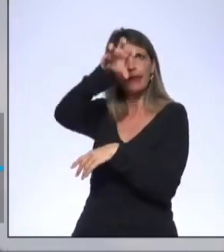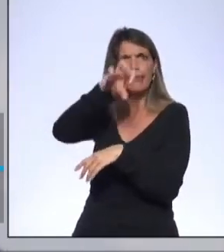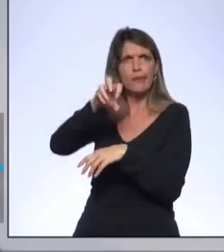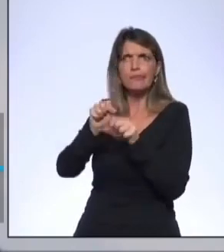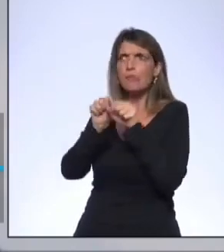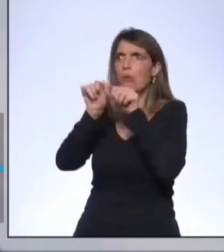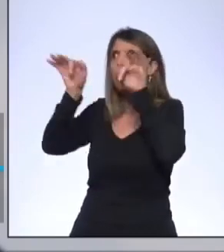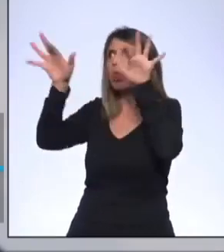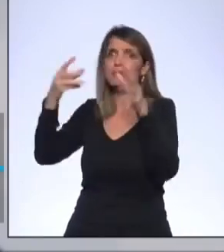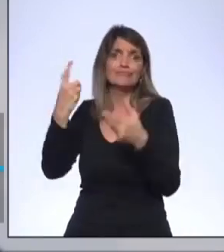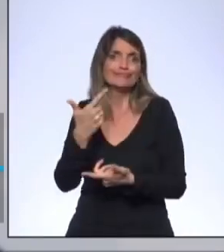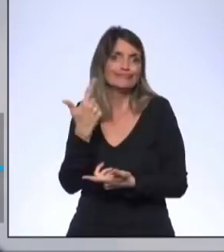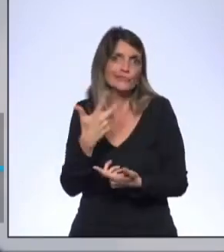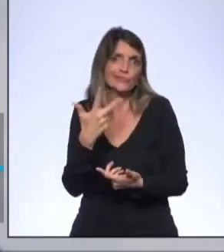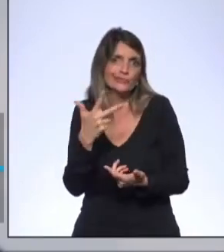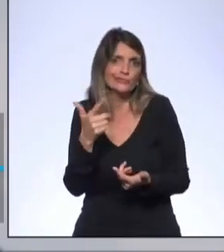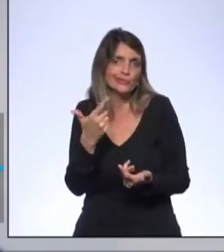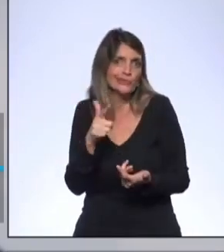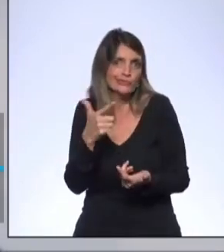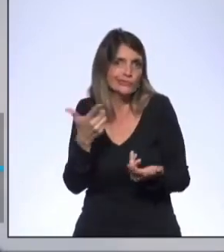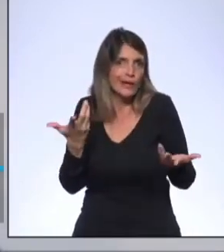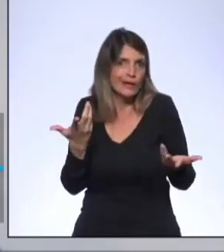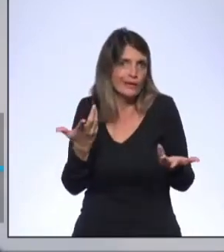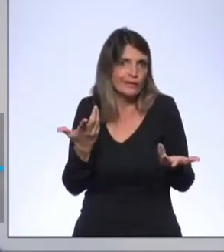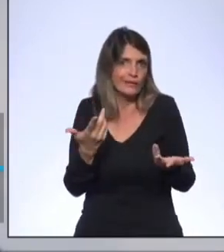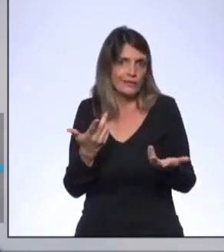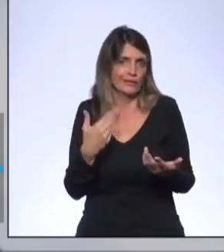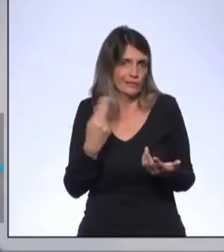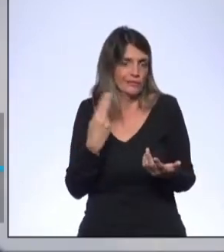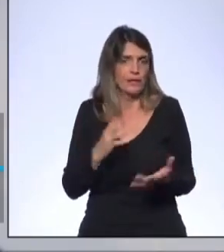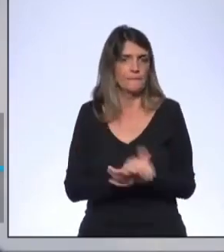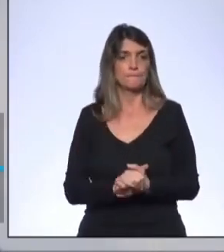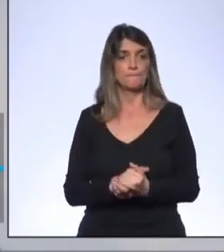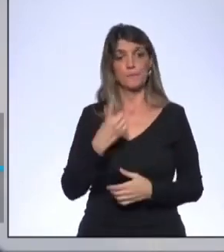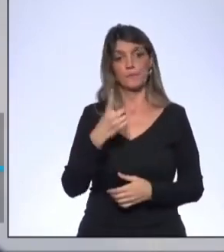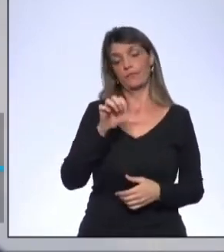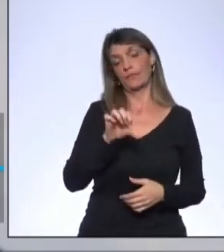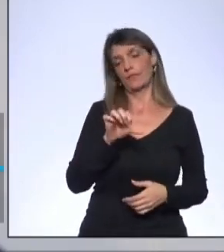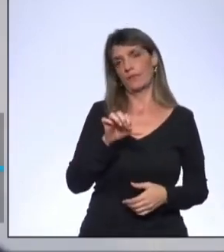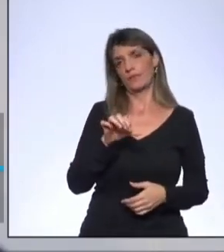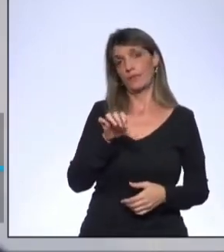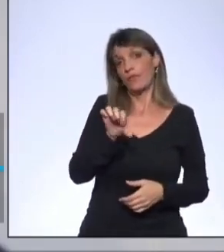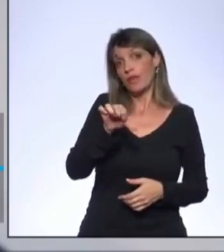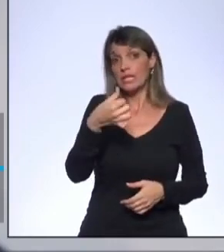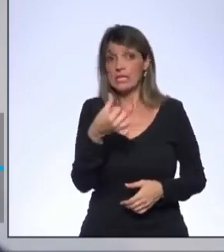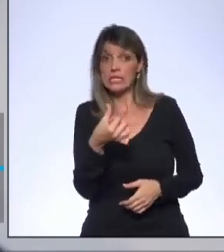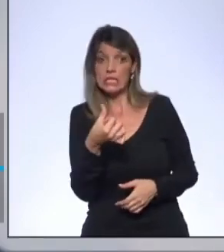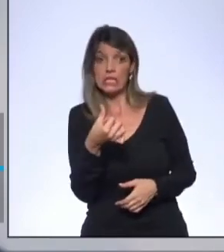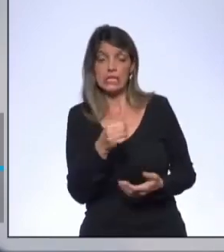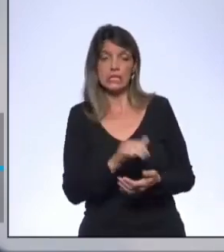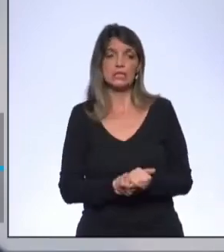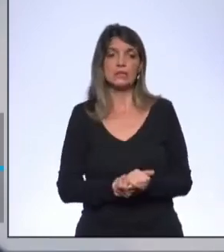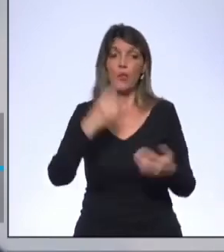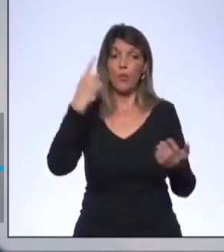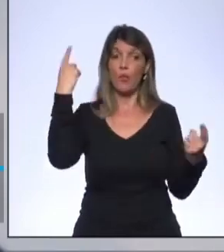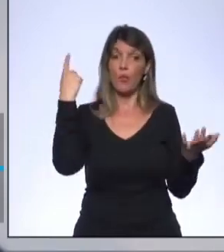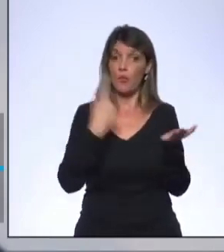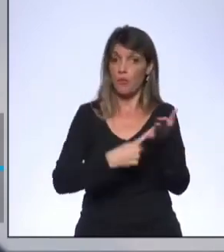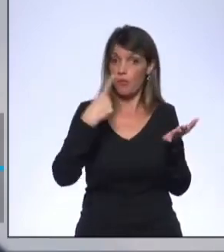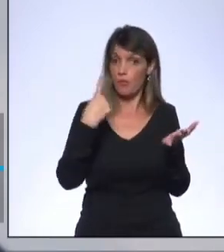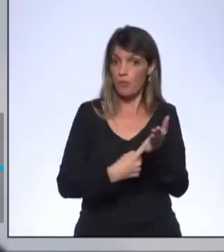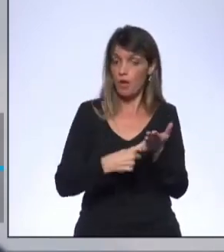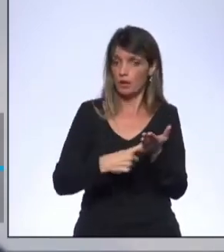então a gente vai buscar em outro lugar esse território, né? Então, lá em 1096, né, o Papa Urbano II,